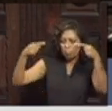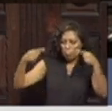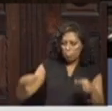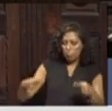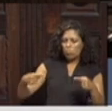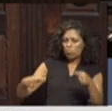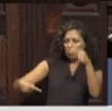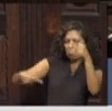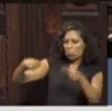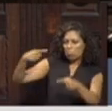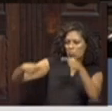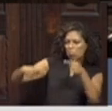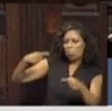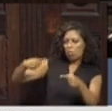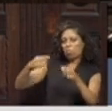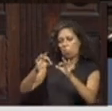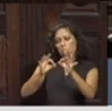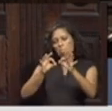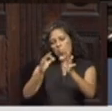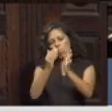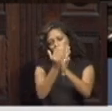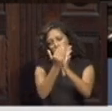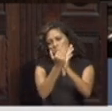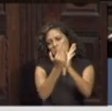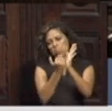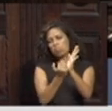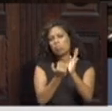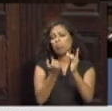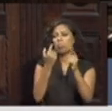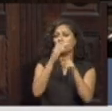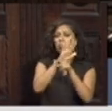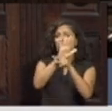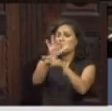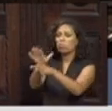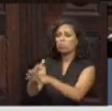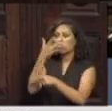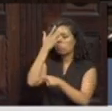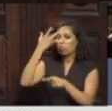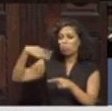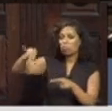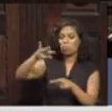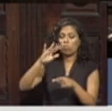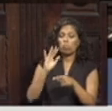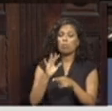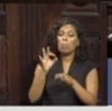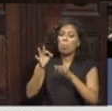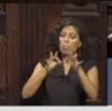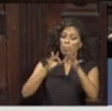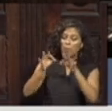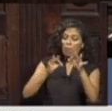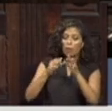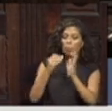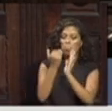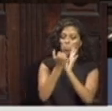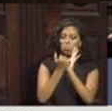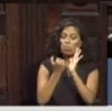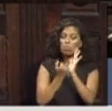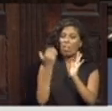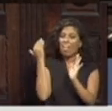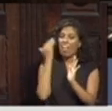um ofício em que pede uma audiência ao ministro da Defesa, fazendo-se acompanhar